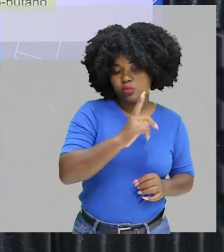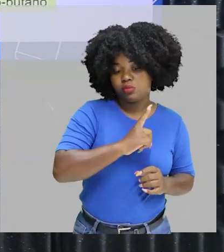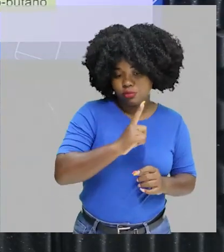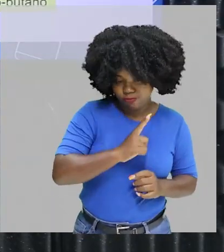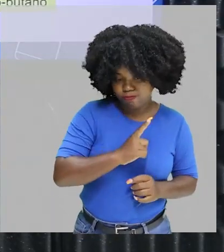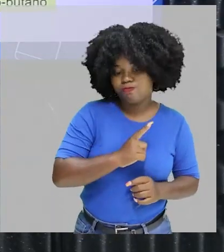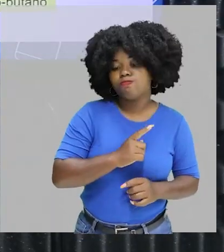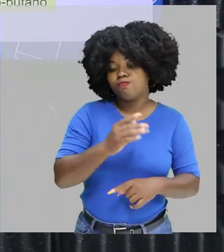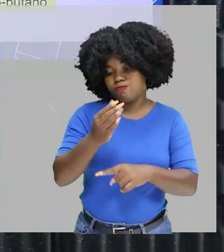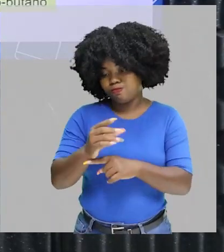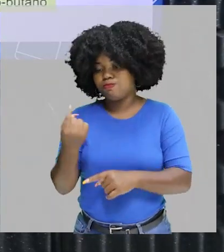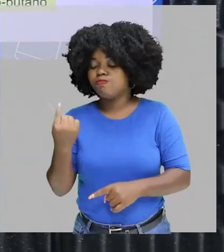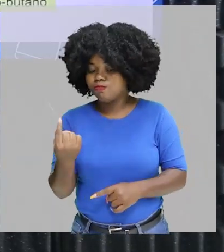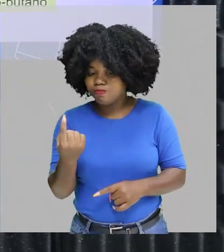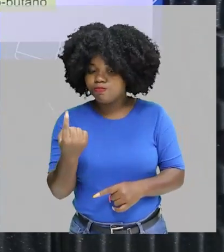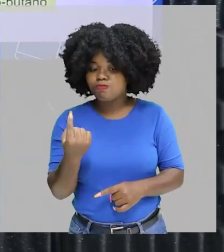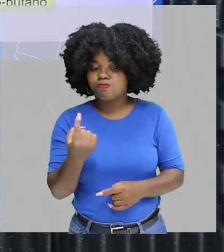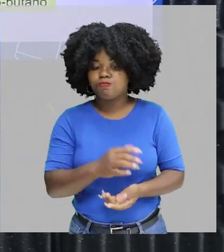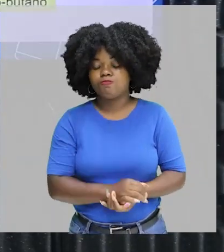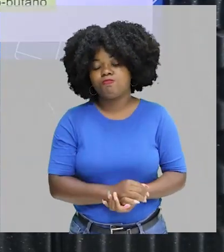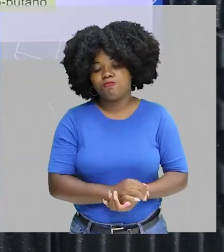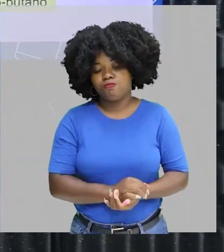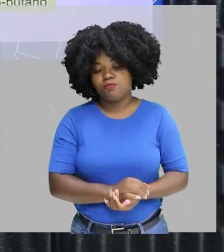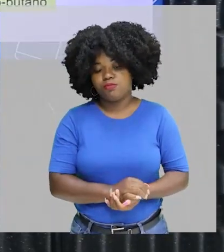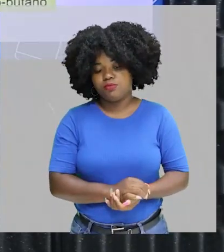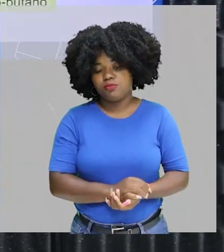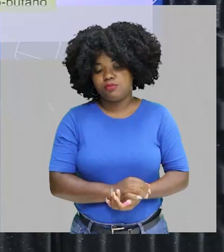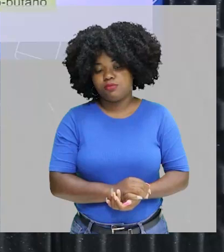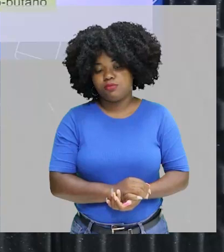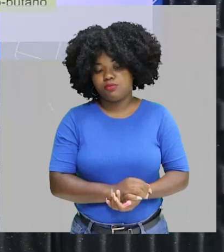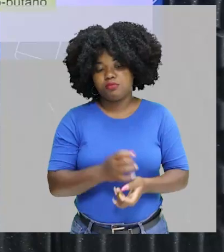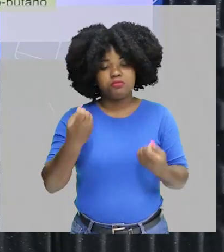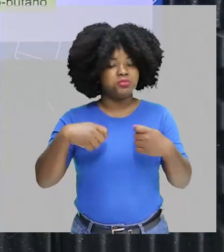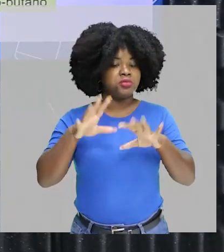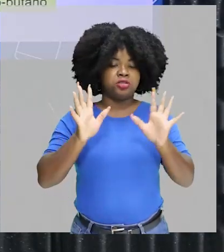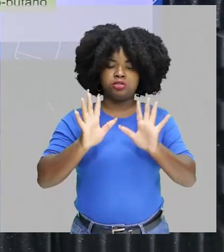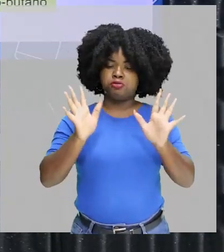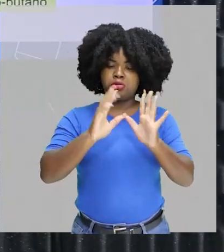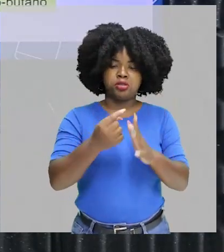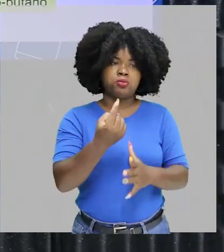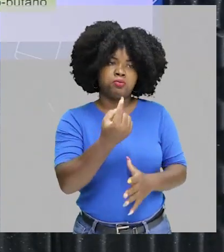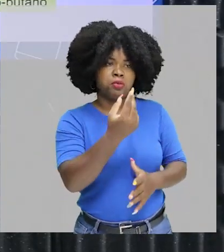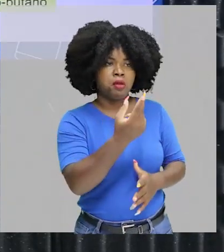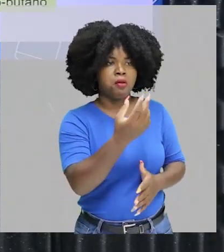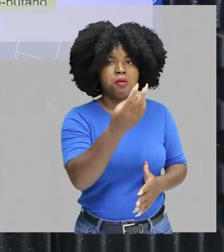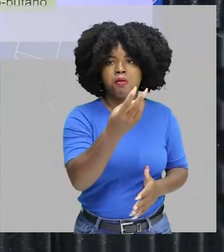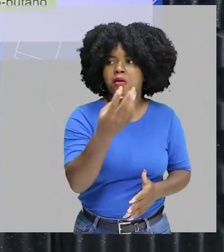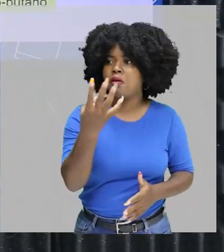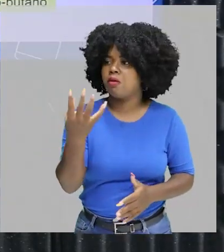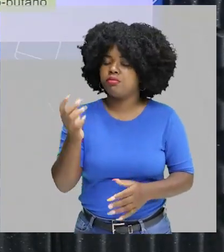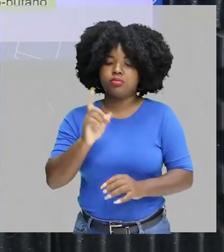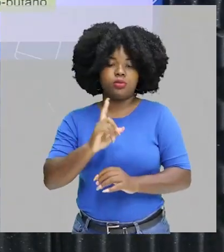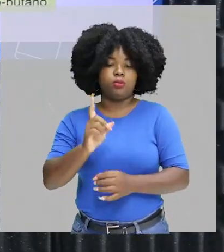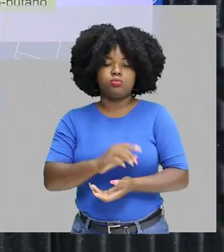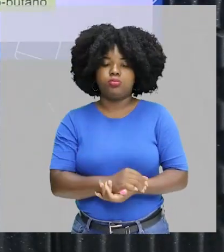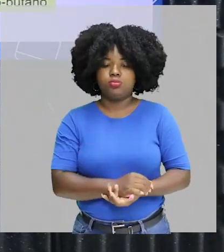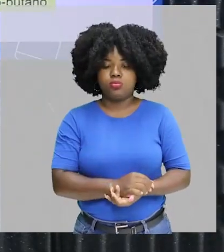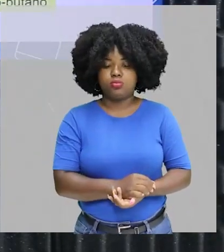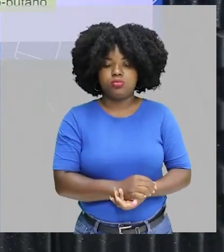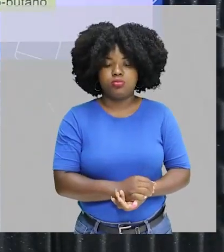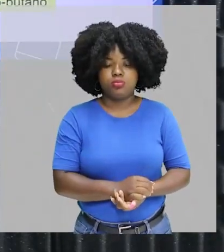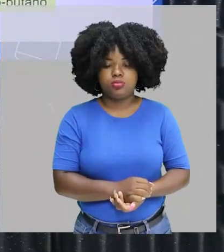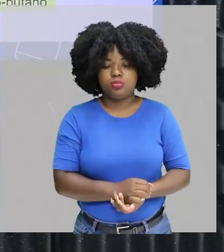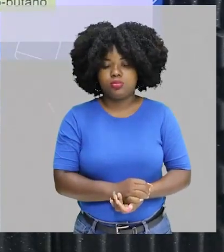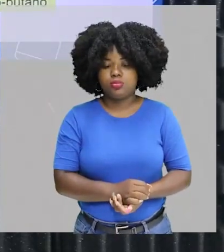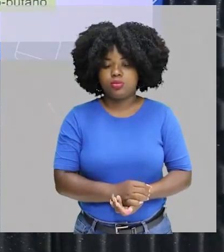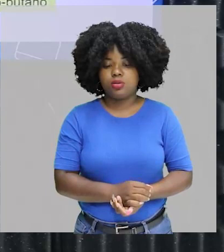lá será o carbono 1. Então, eu não preciso numerar, não preciso indicar essa localização. Mas,